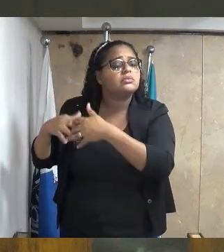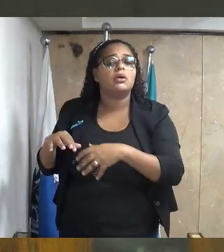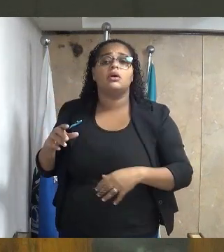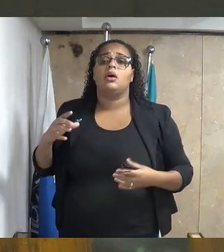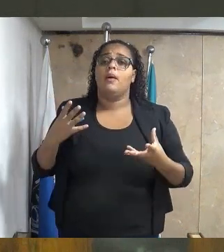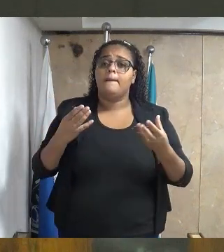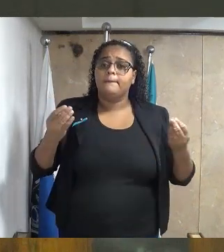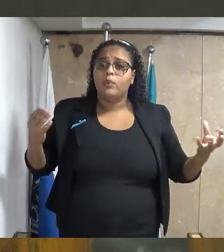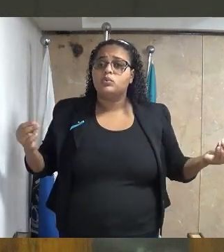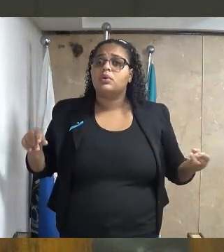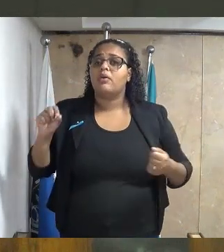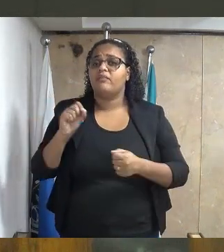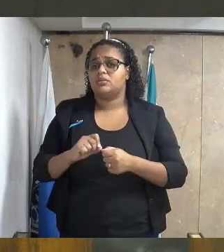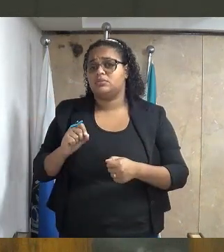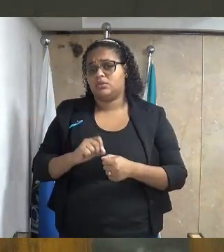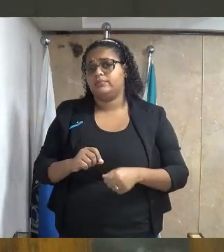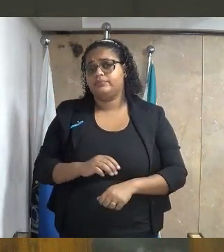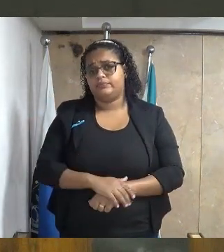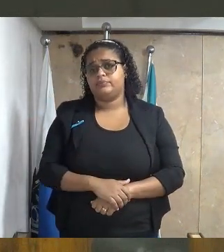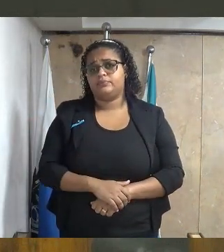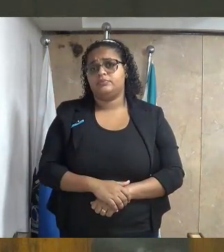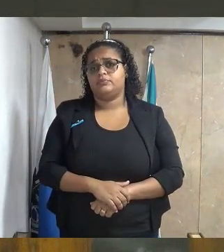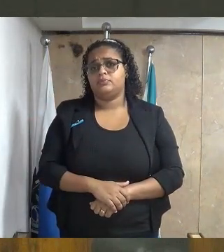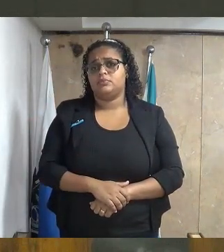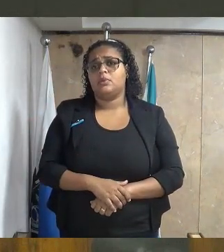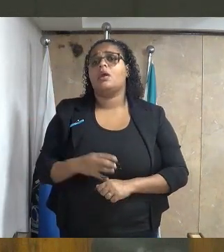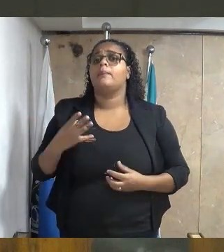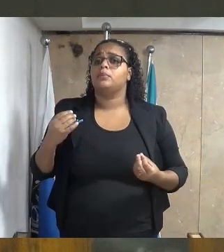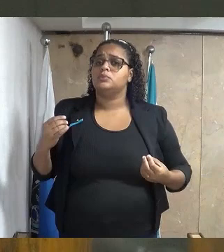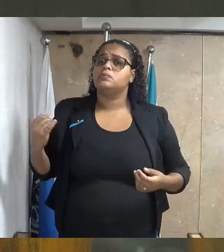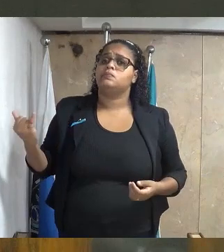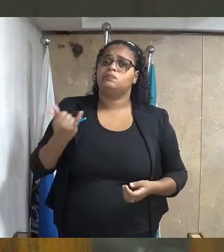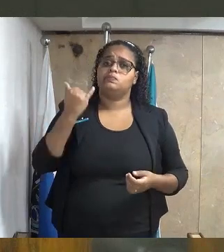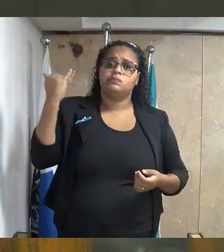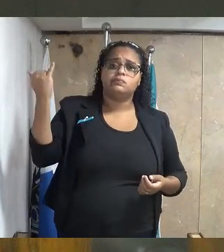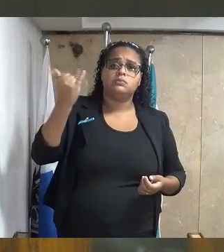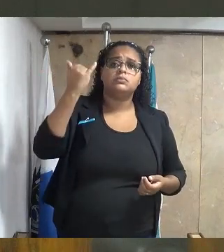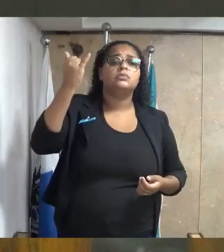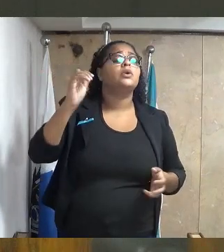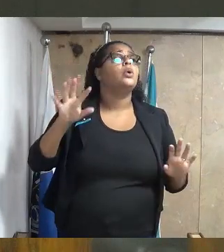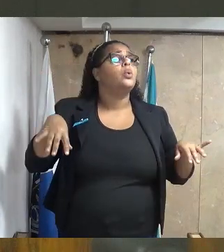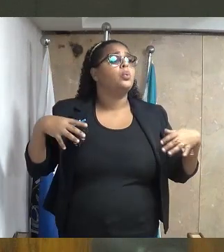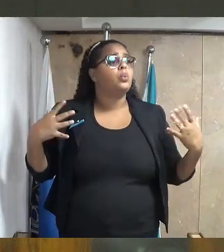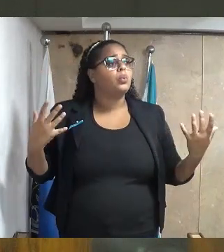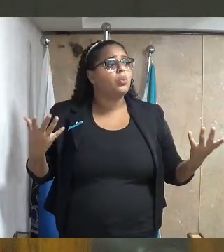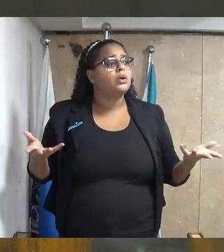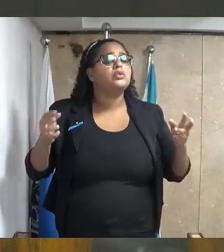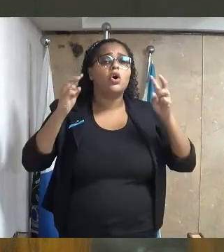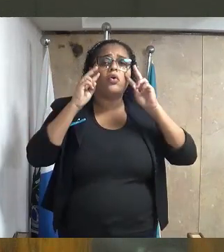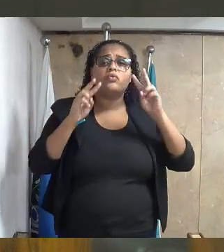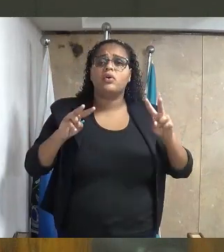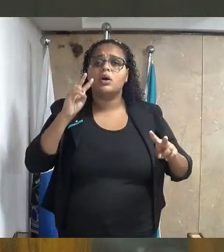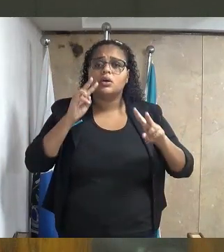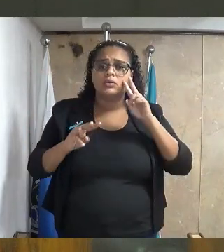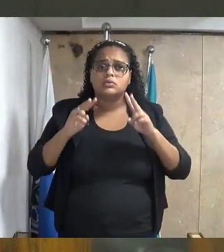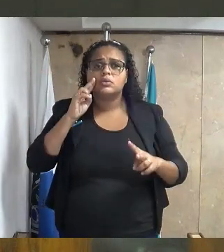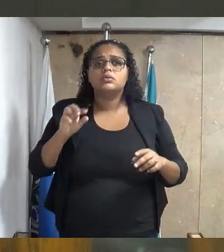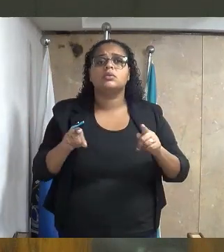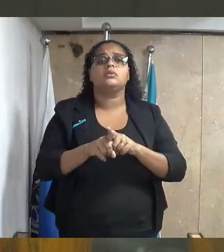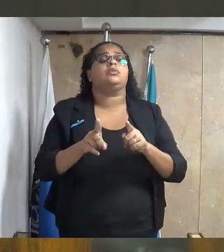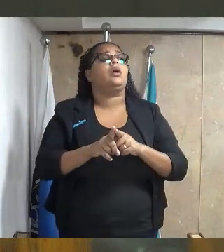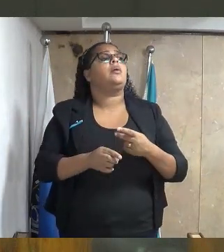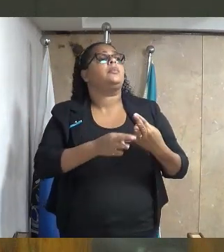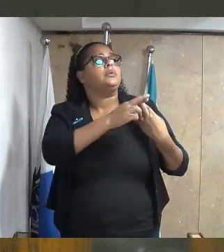há muito a se fazer. É importante, quando eu vejo a sinalização do novo presidente da